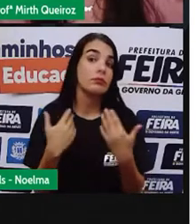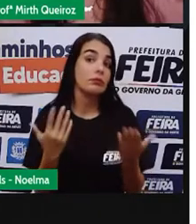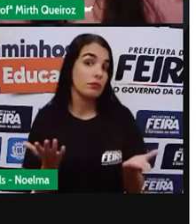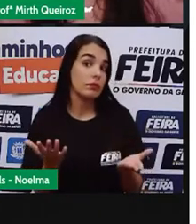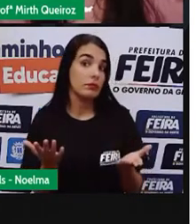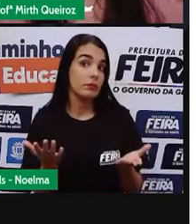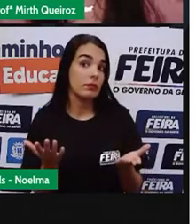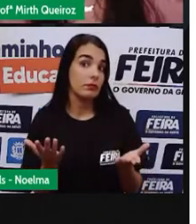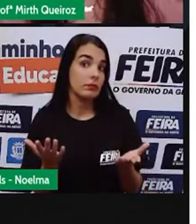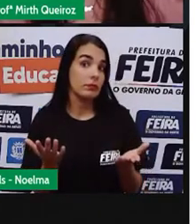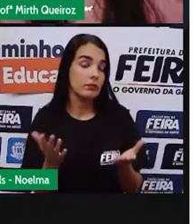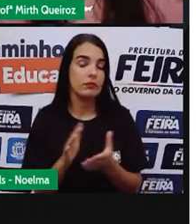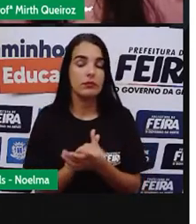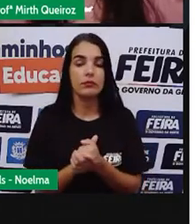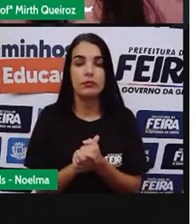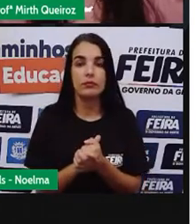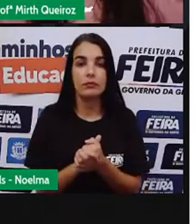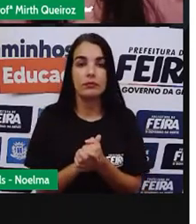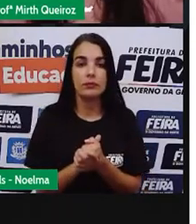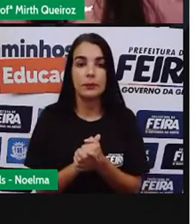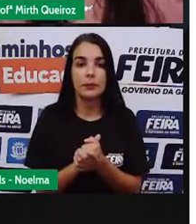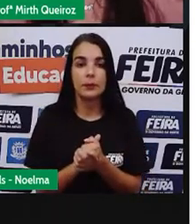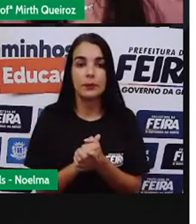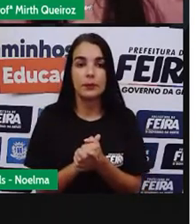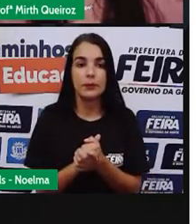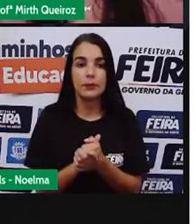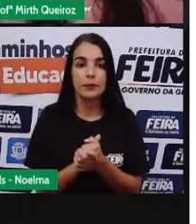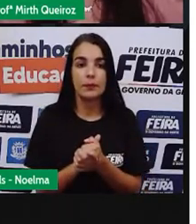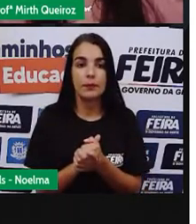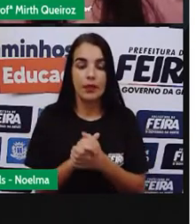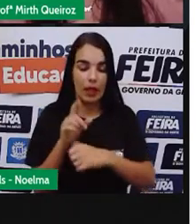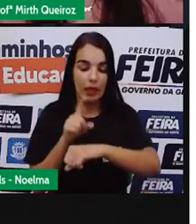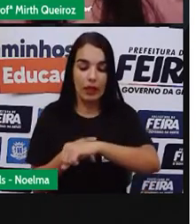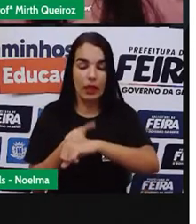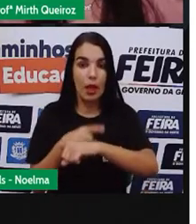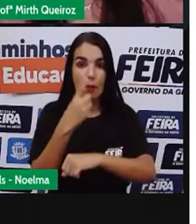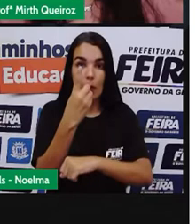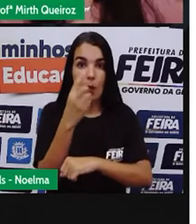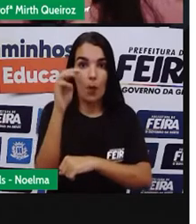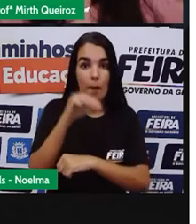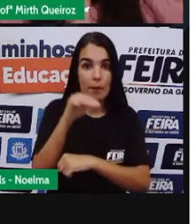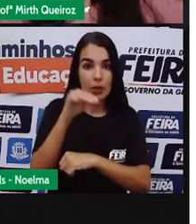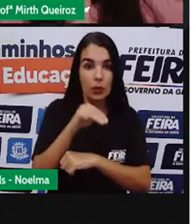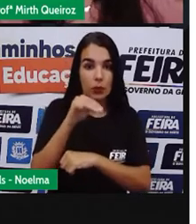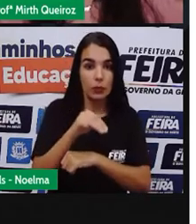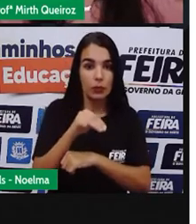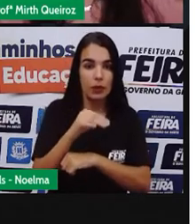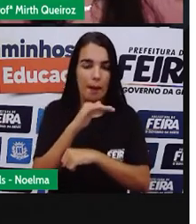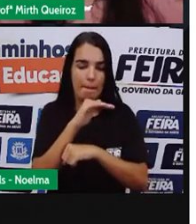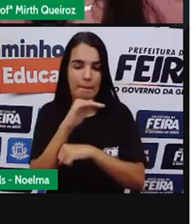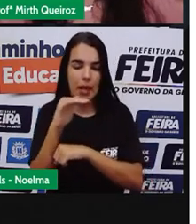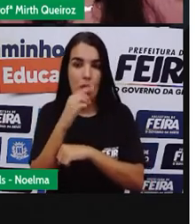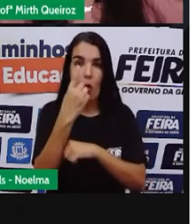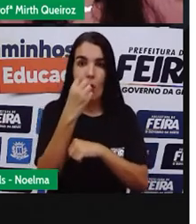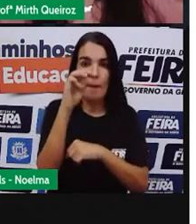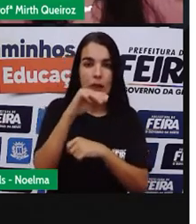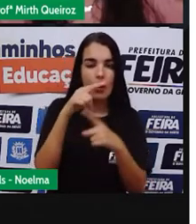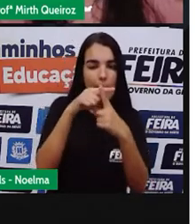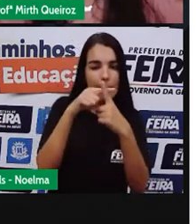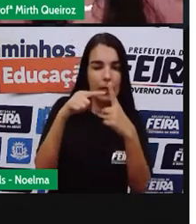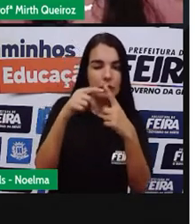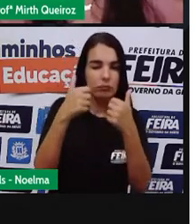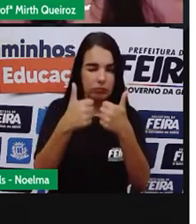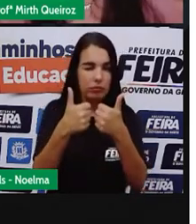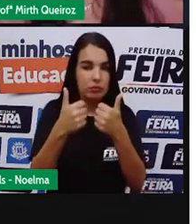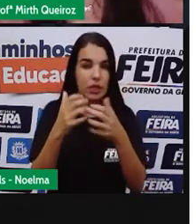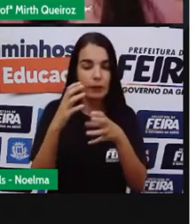das alternativas estão corretas. Tempo para vocês. Eu vou dar um minuto e meio, porque essa é mais